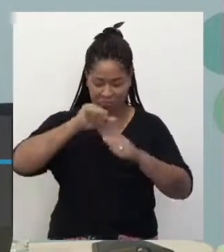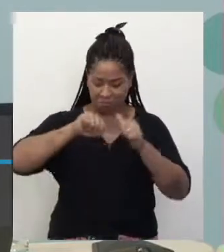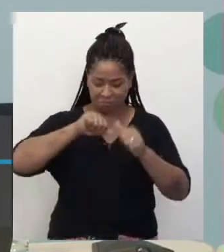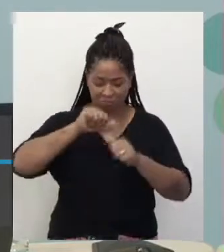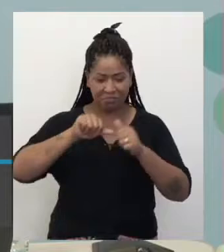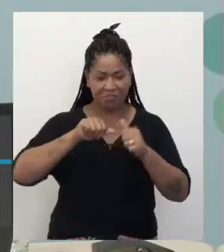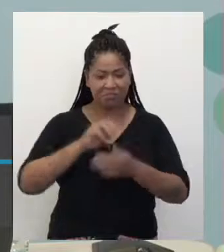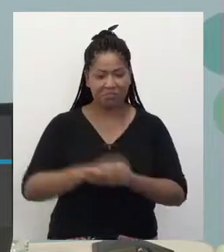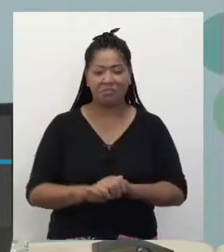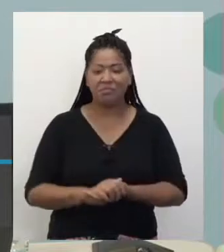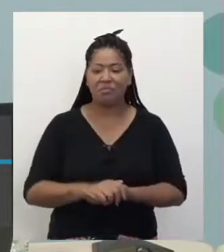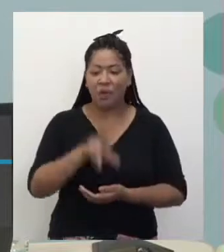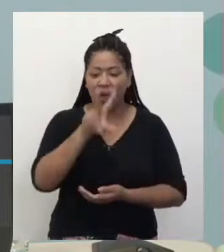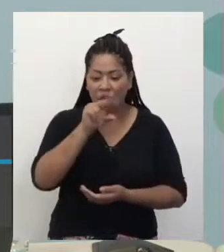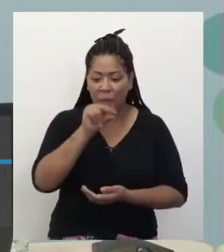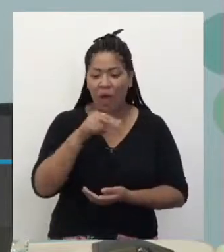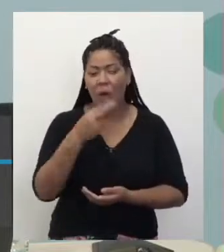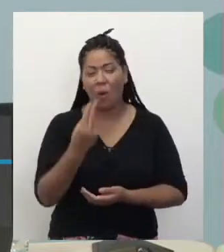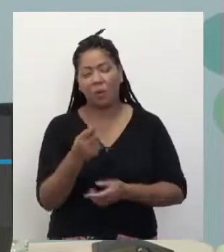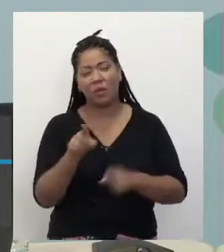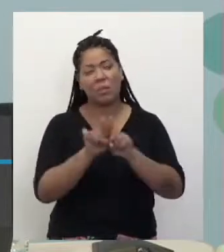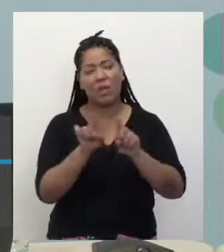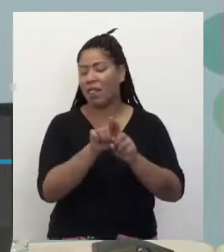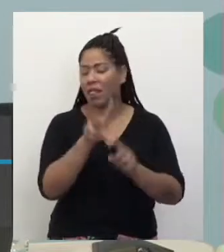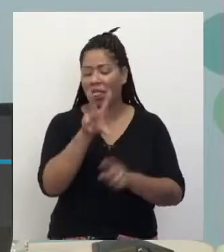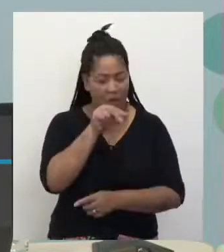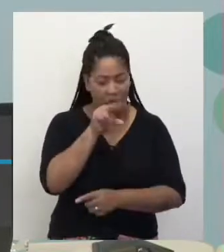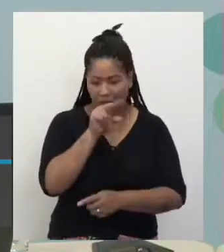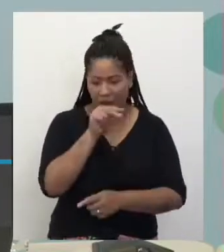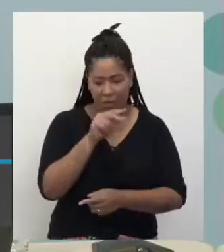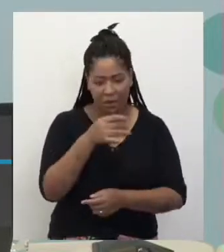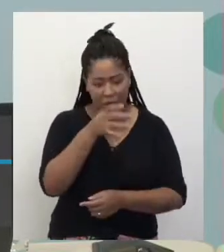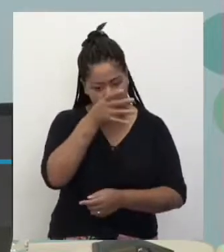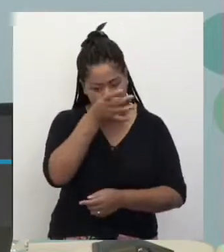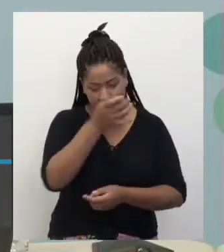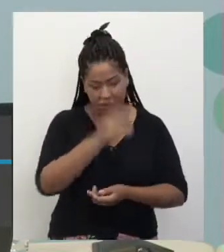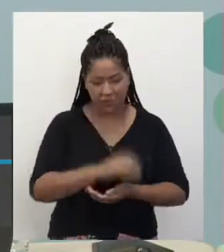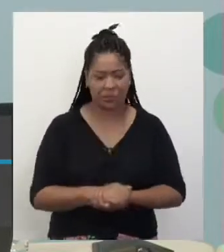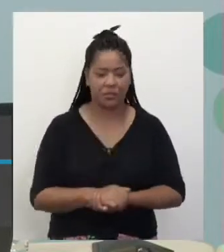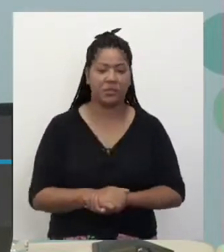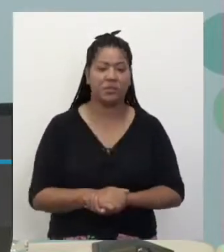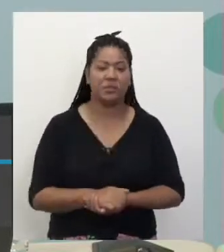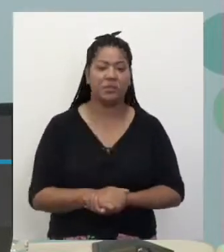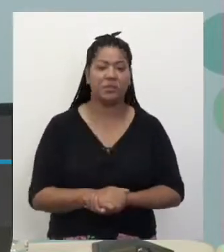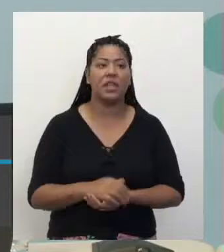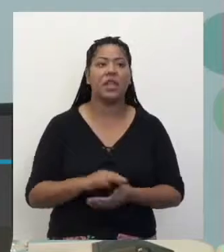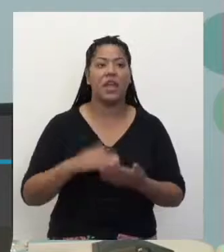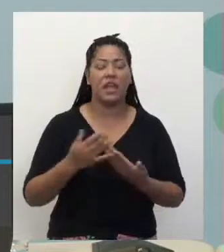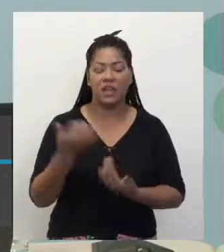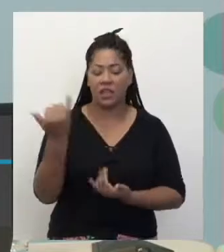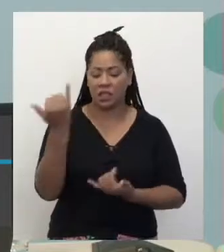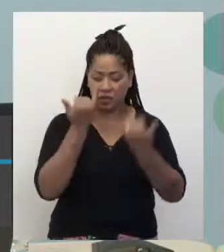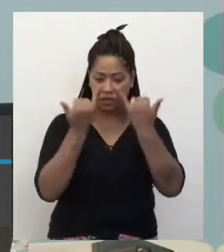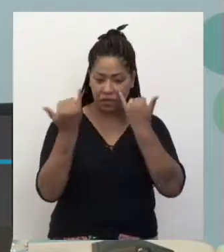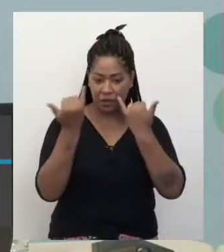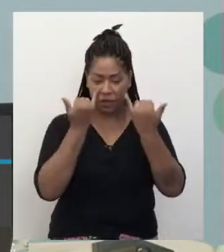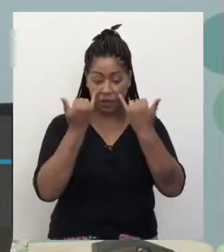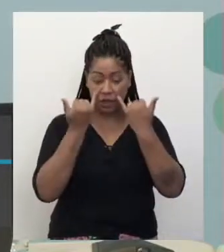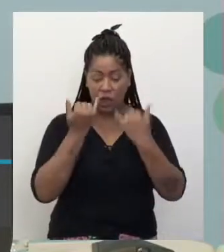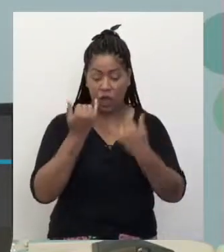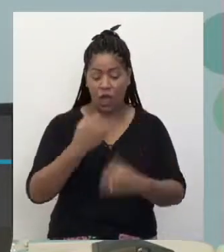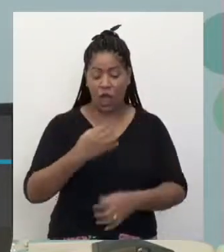verbal quanto o não verbal se complementam e aí traz essa informação pra gente, na maioria das vezes, com uma ironia,